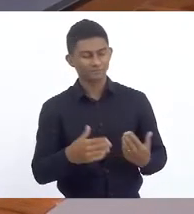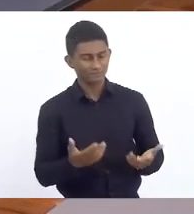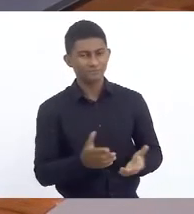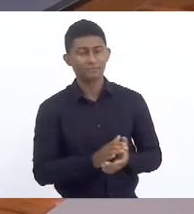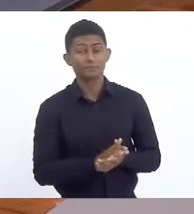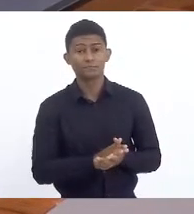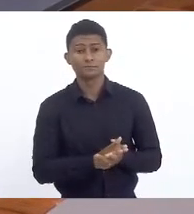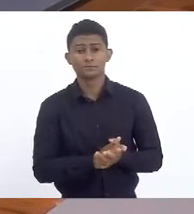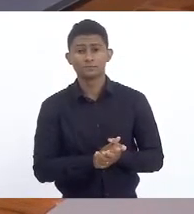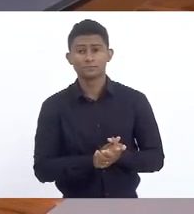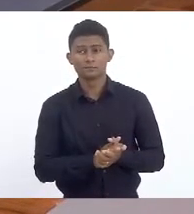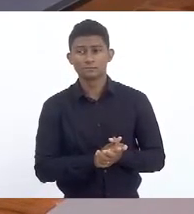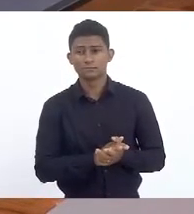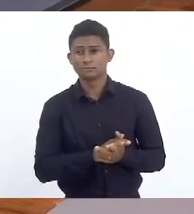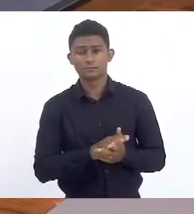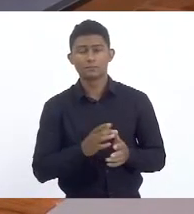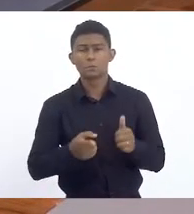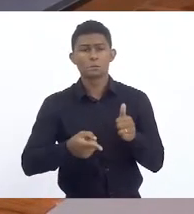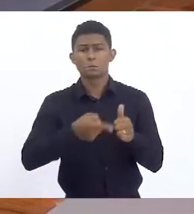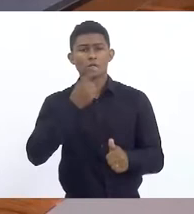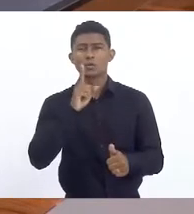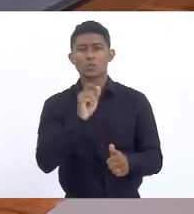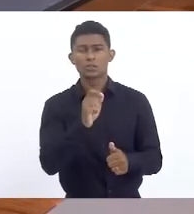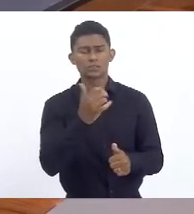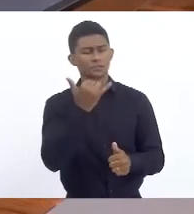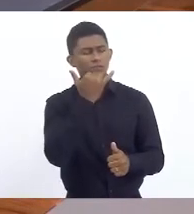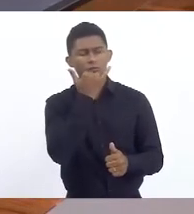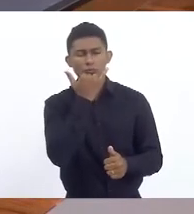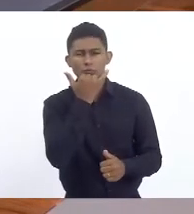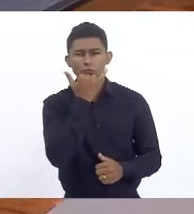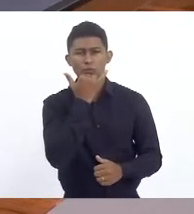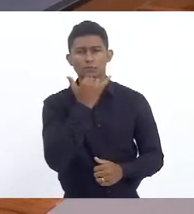Excelência. Primeiro, pedir desculpas